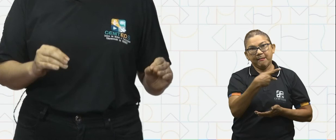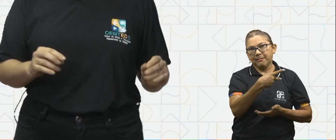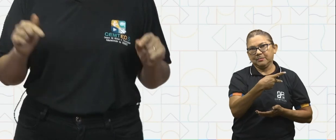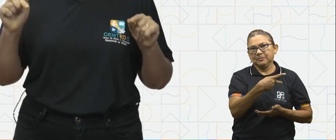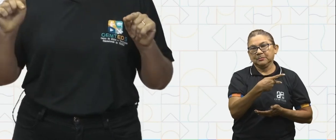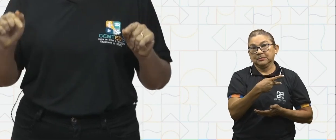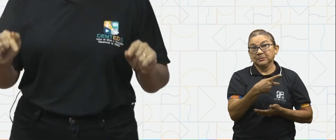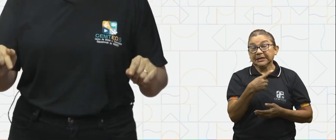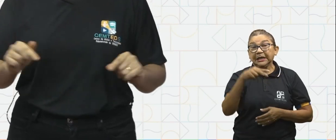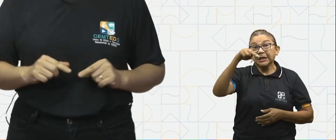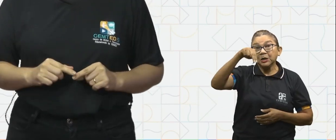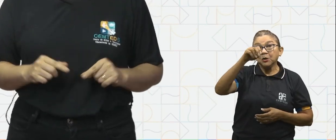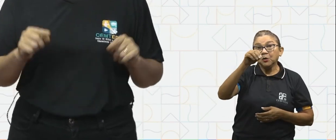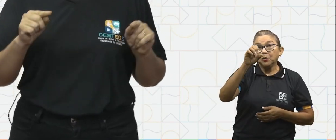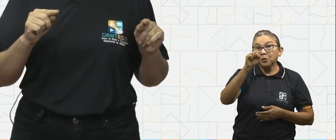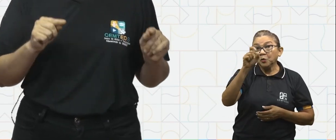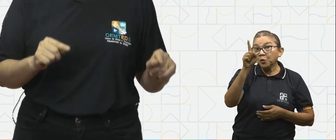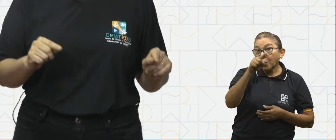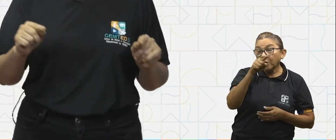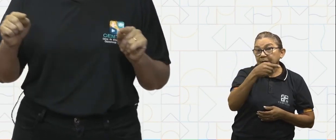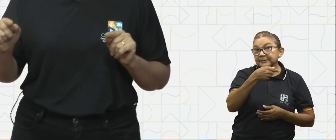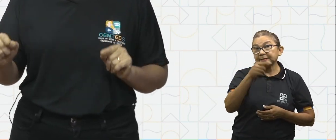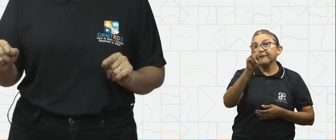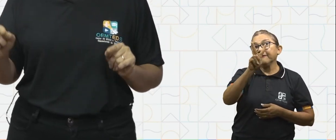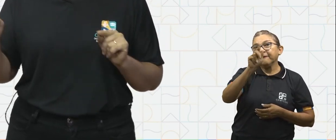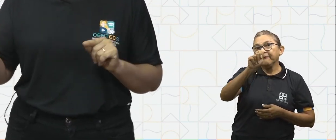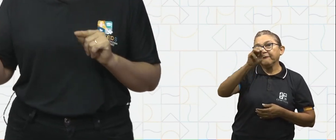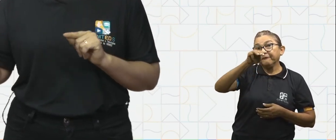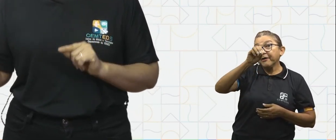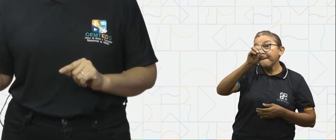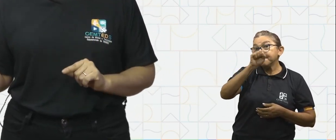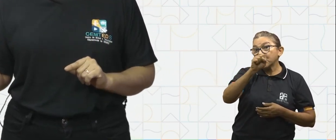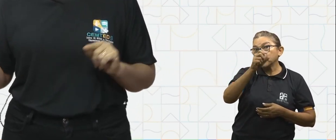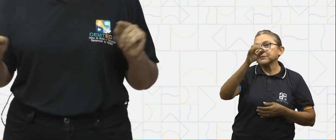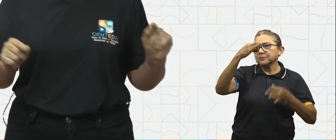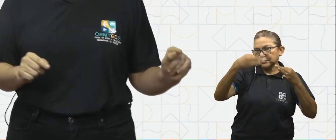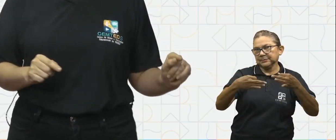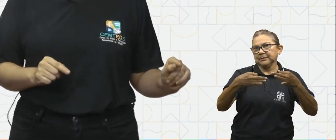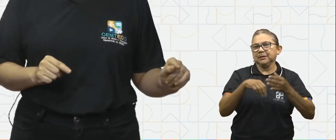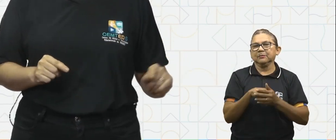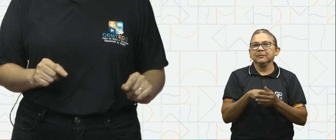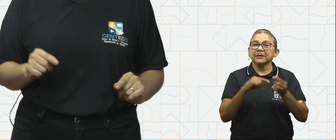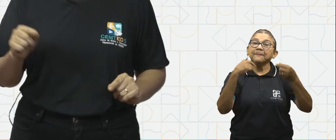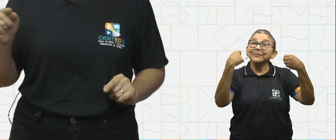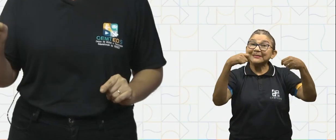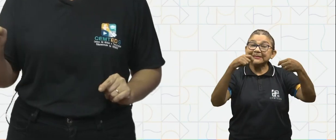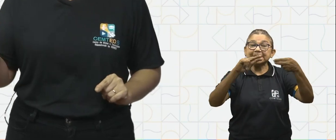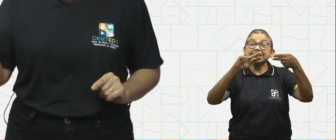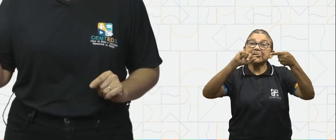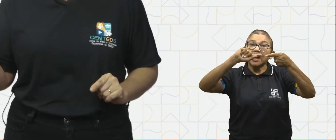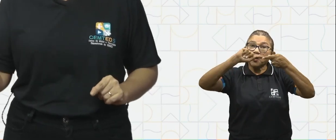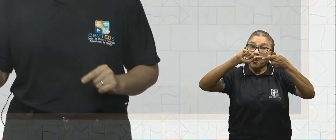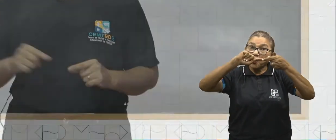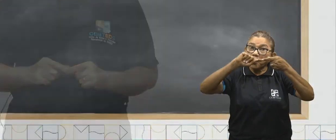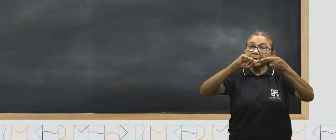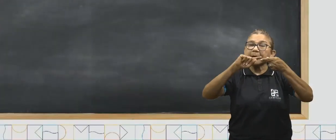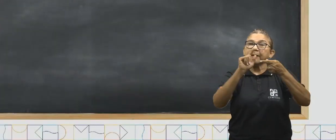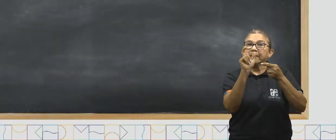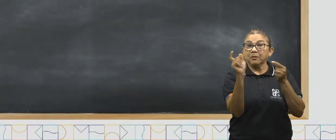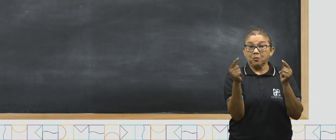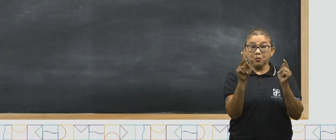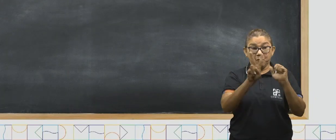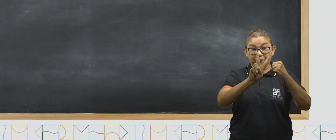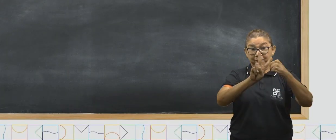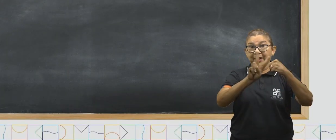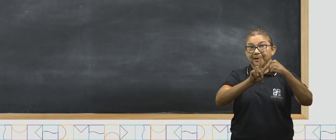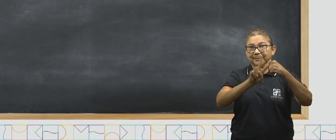pois aprendemos nesta aula que o verbo precisa concordar com o substantivo ou com o pronome.